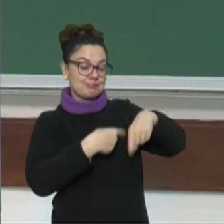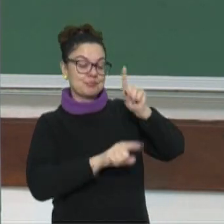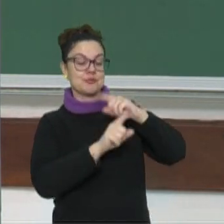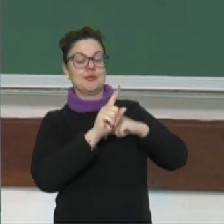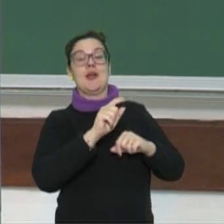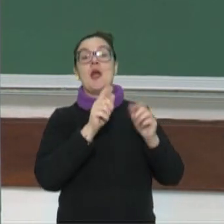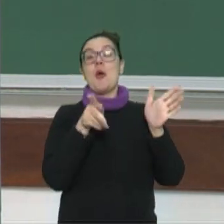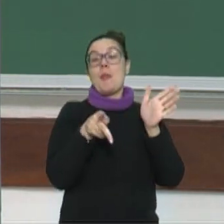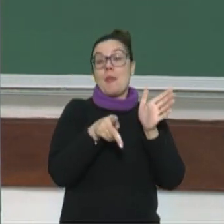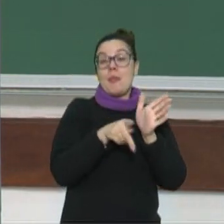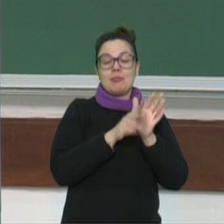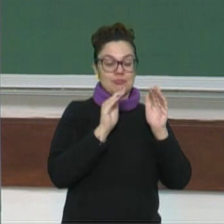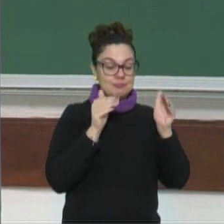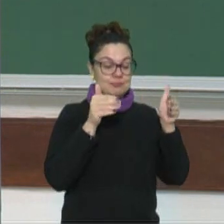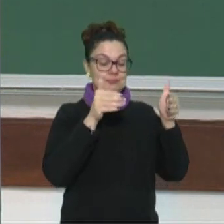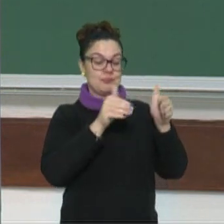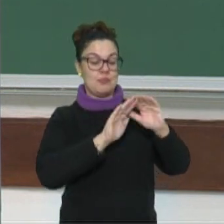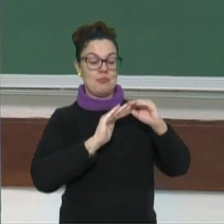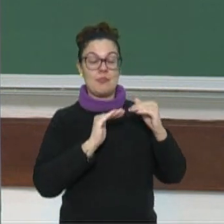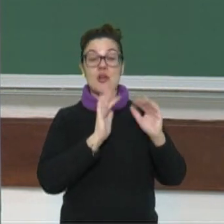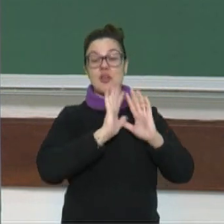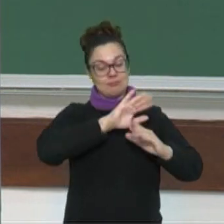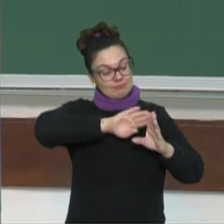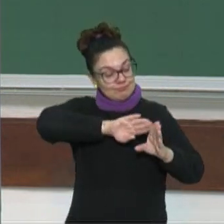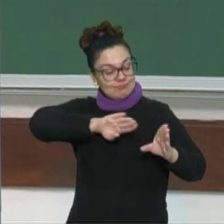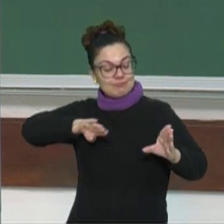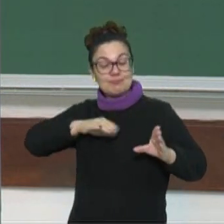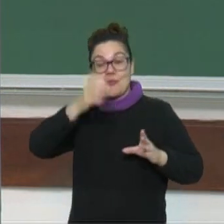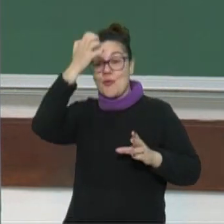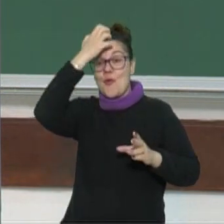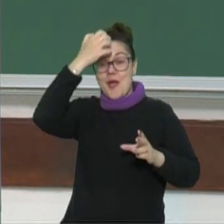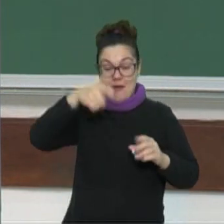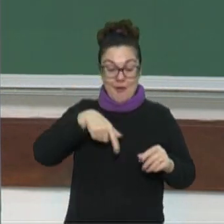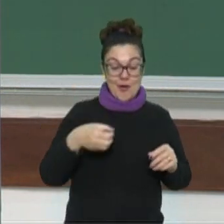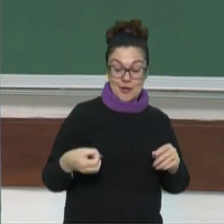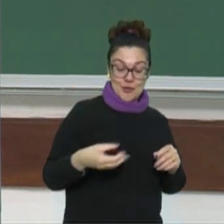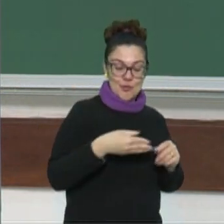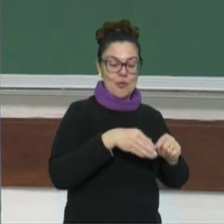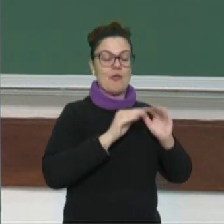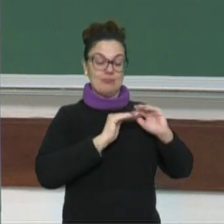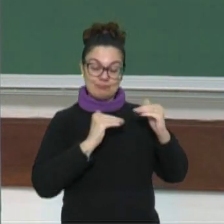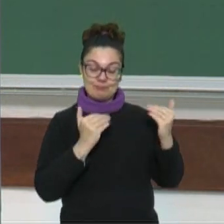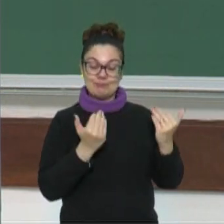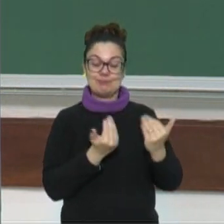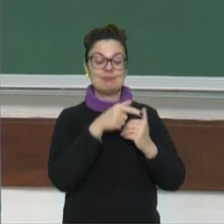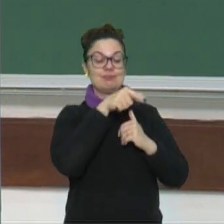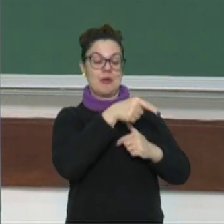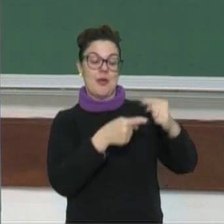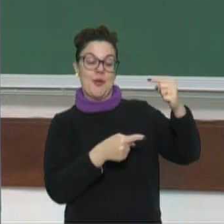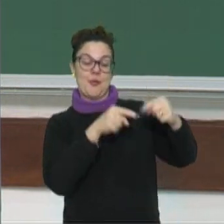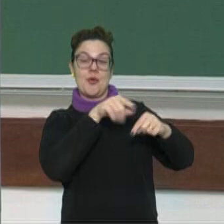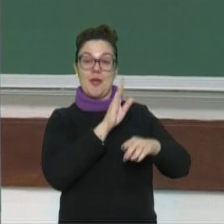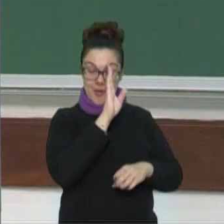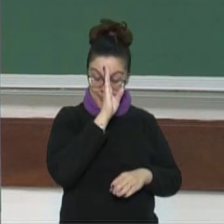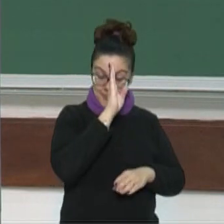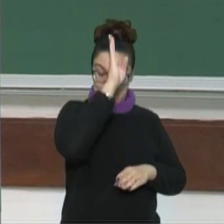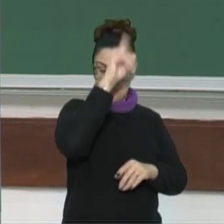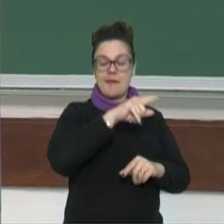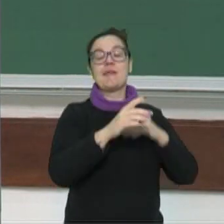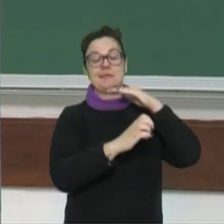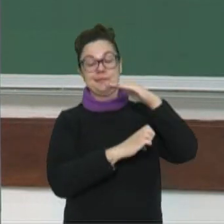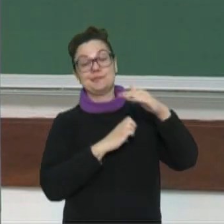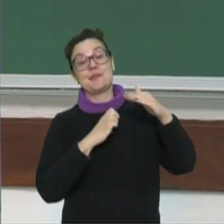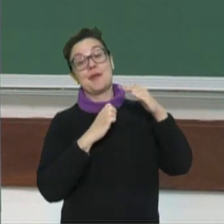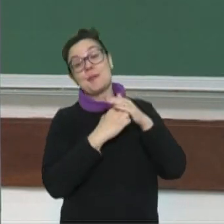o poder, já tinha tirado o poder do rei e passado para o parlamento. E esse parlamento era formado principalmente por